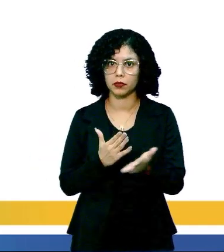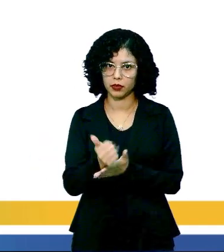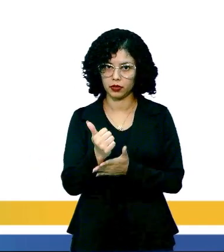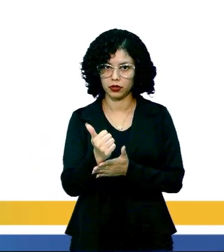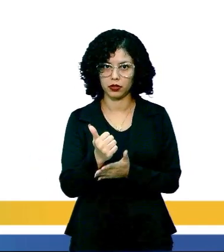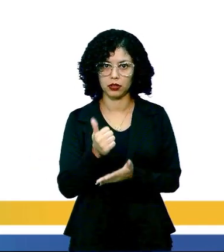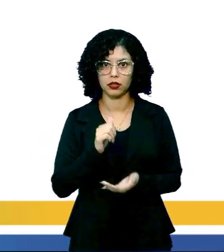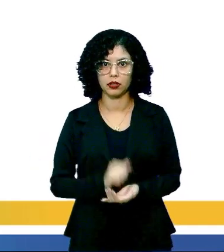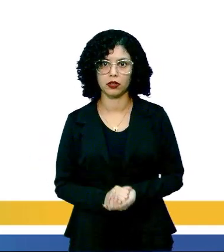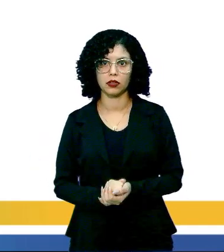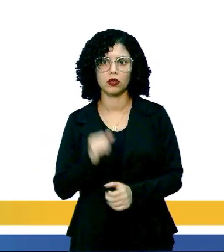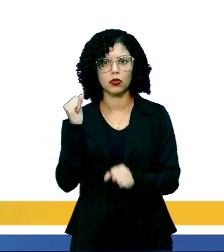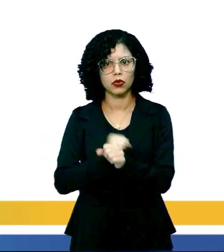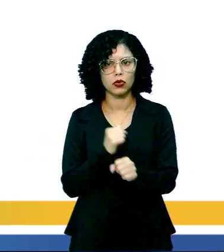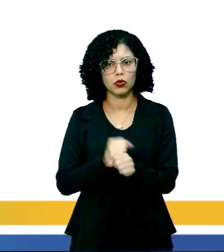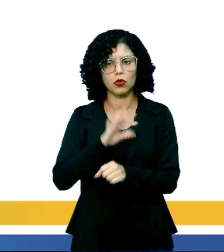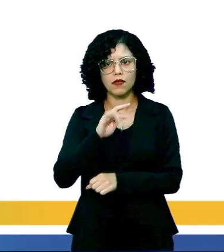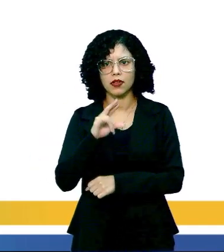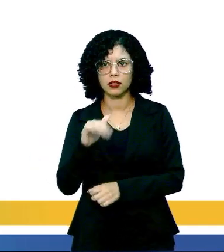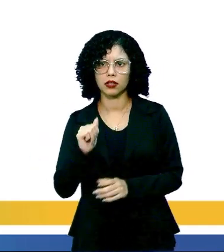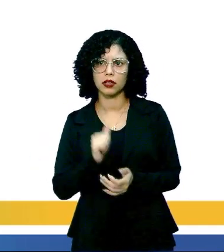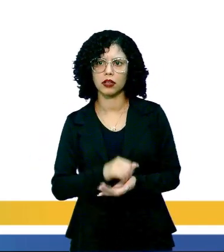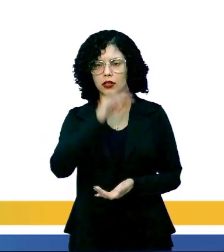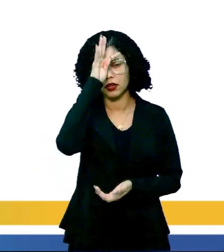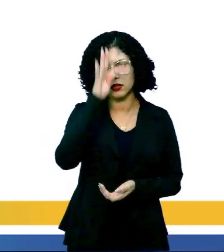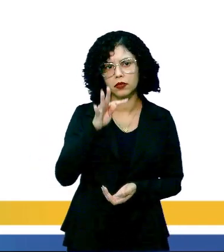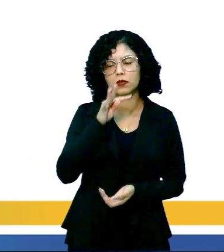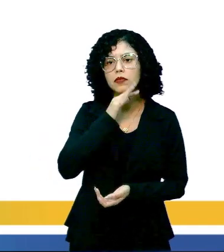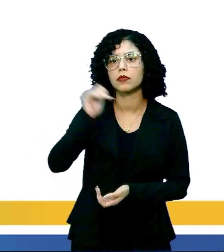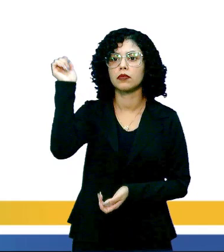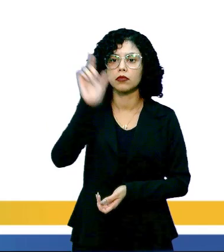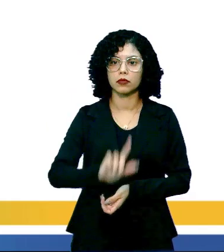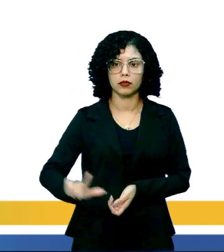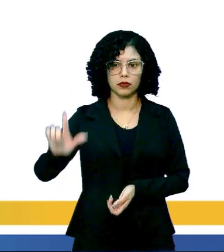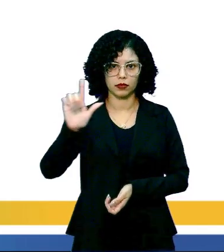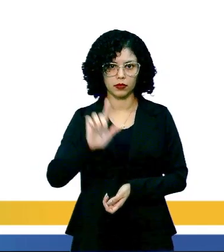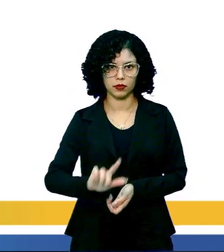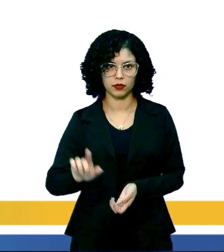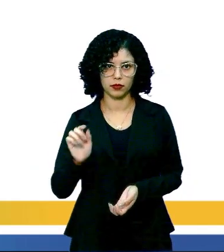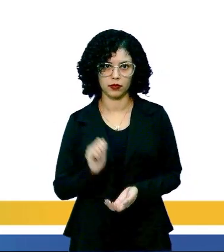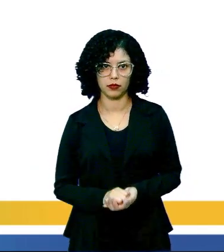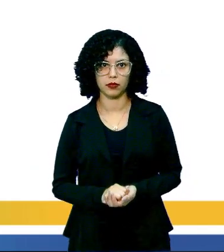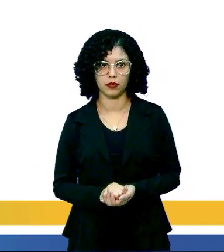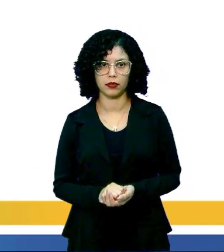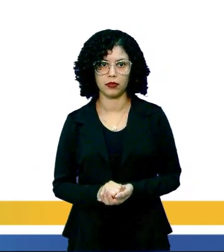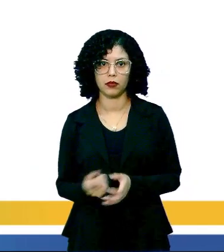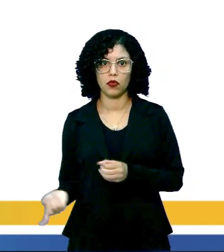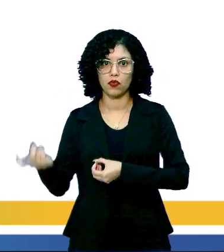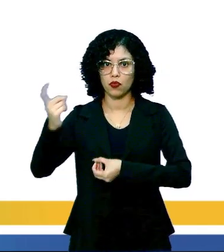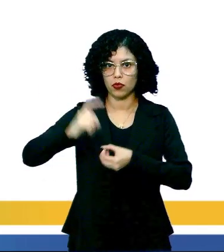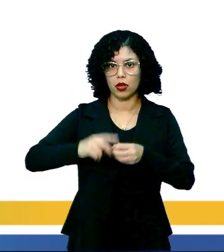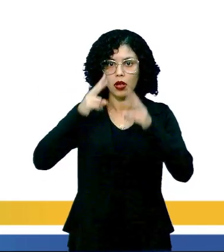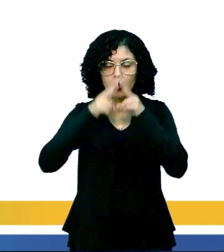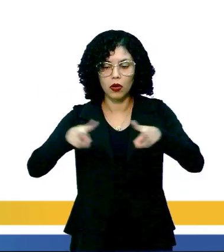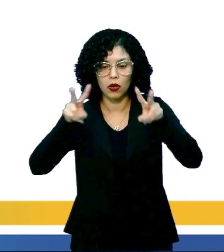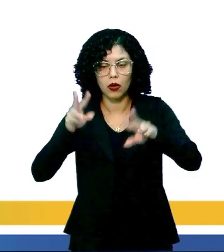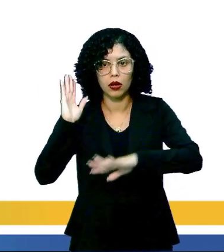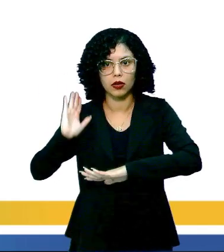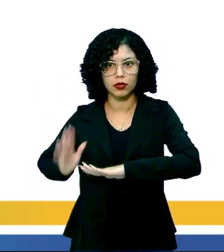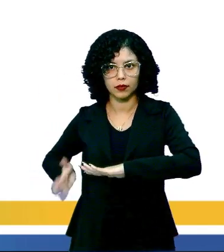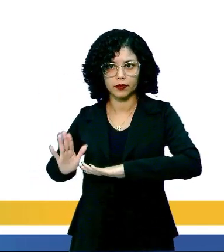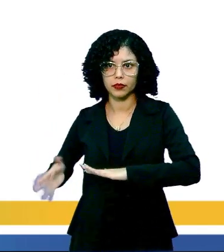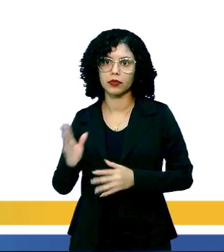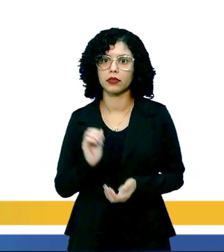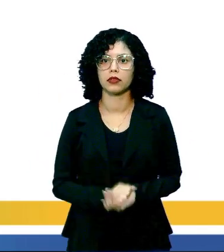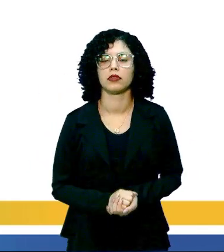a busca pela identidade constitui uma faceta da tradição literária, redimensionada